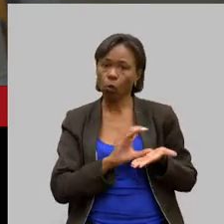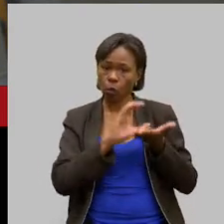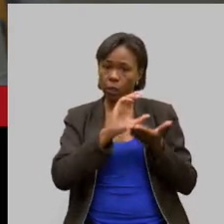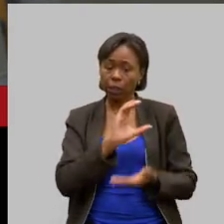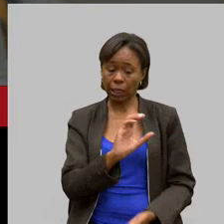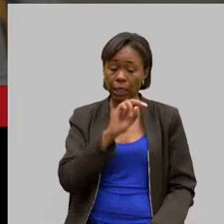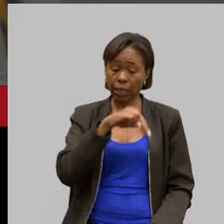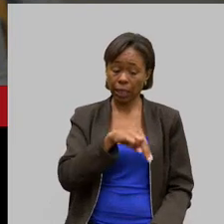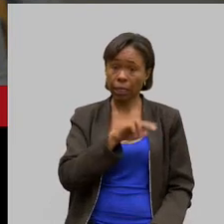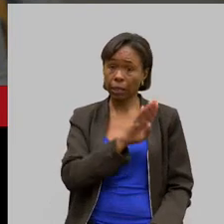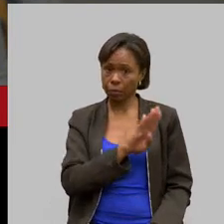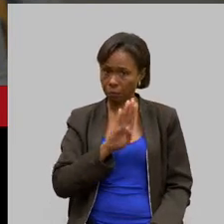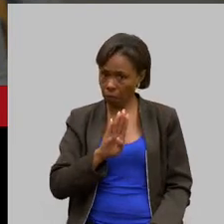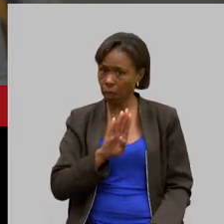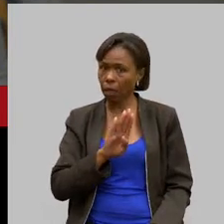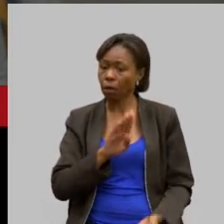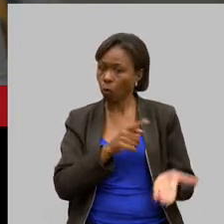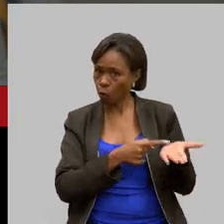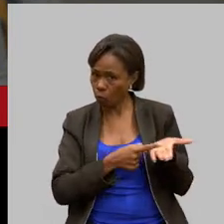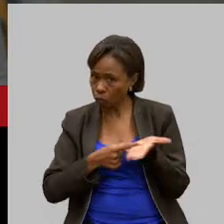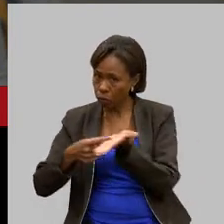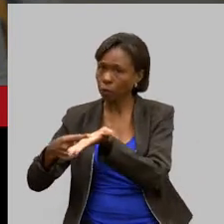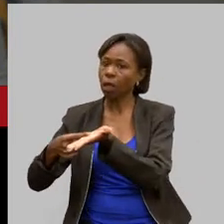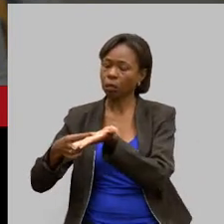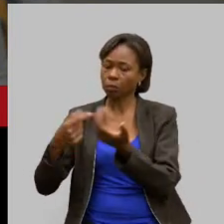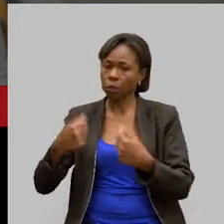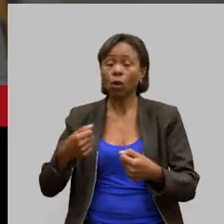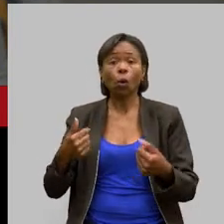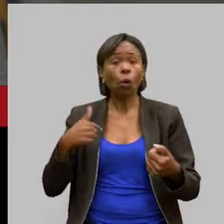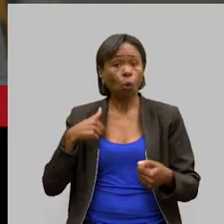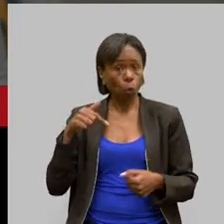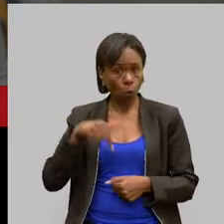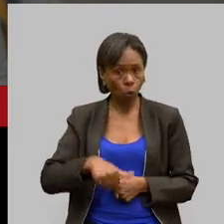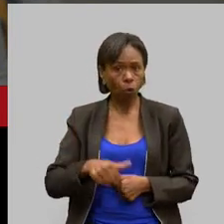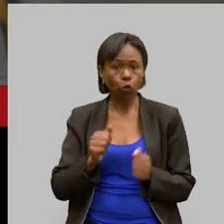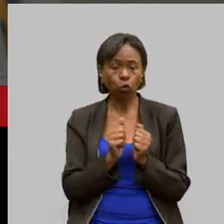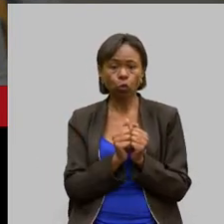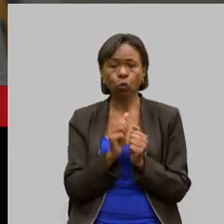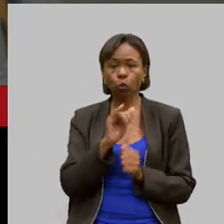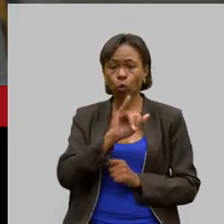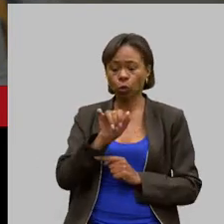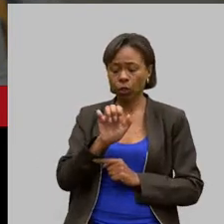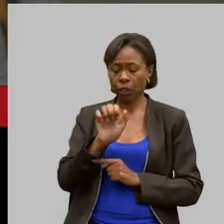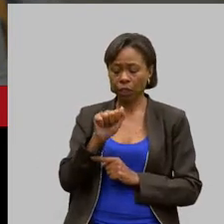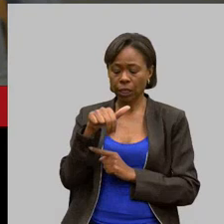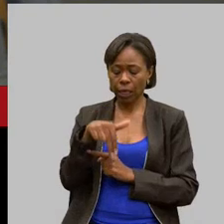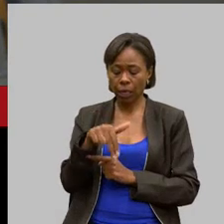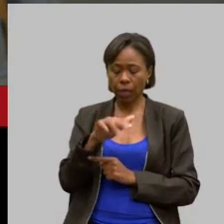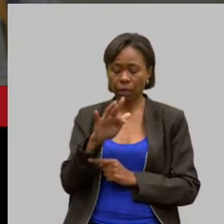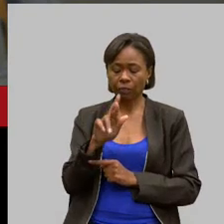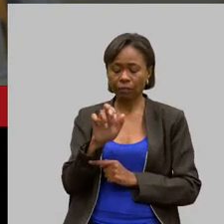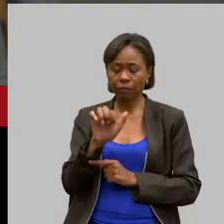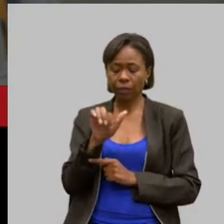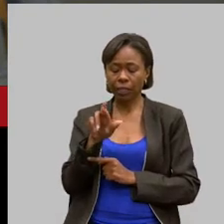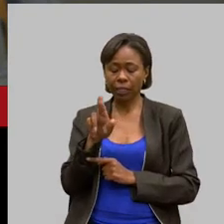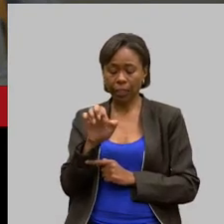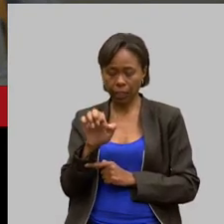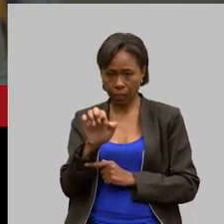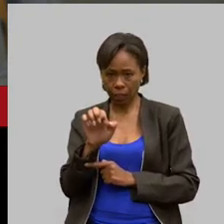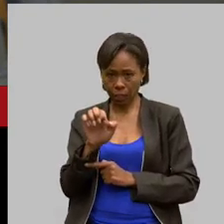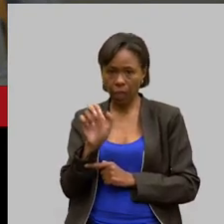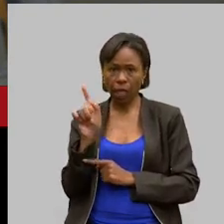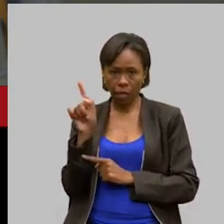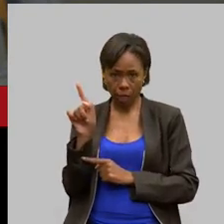convidado né hoje eu eu participei com o Dr Jean Freire lá quando nós falarmos do autismo sabe